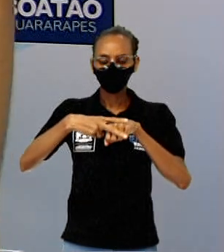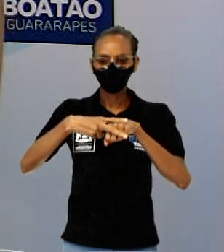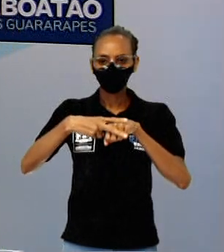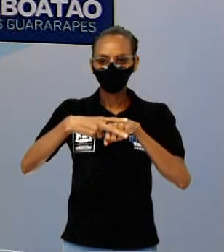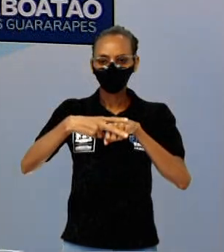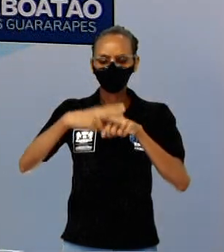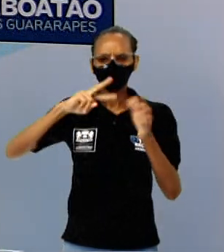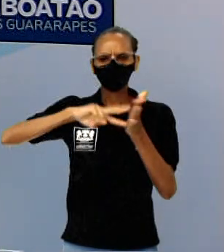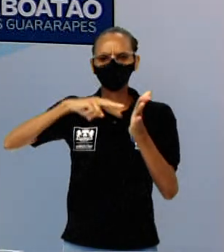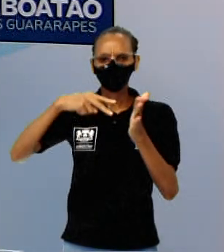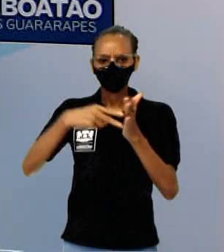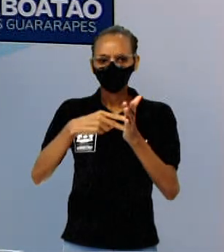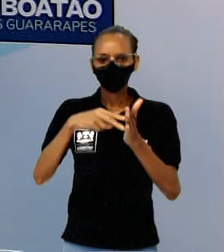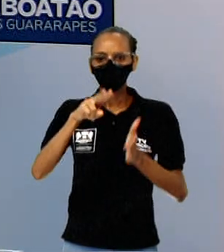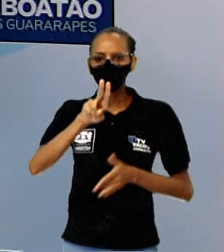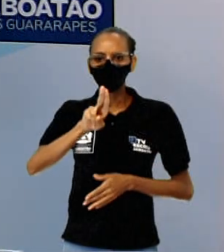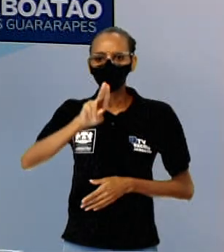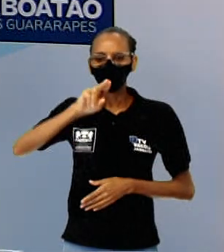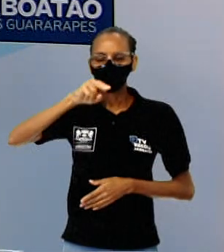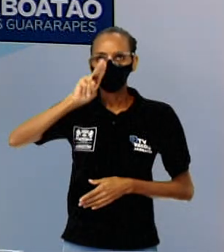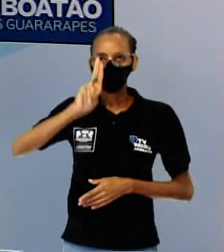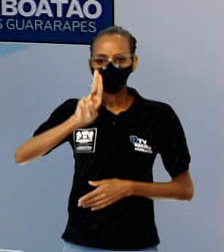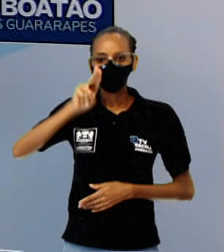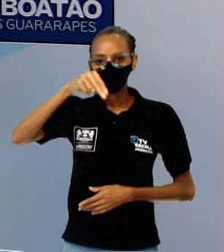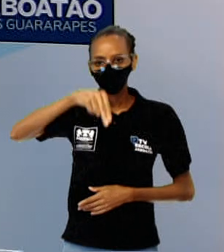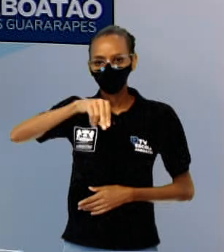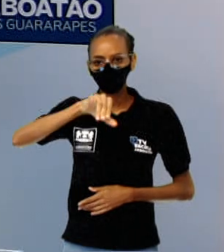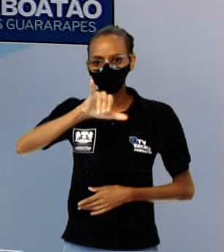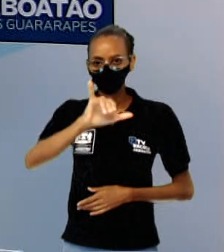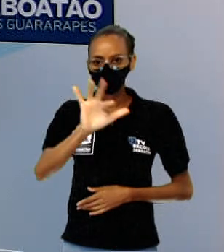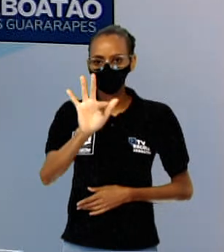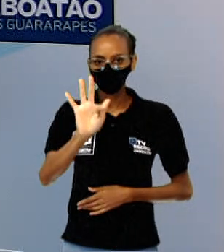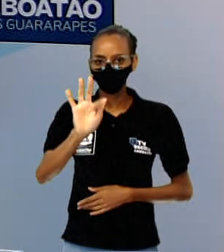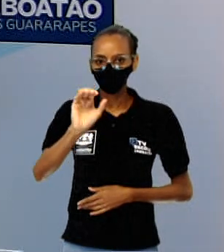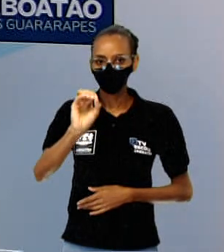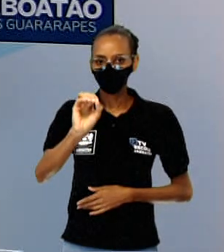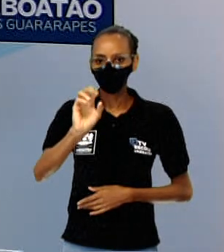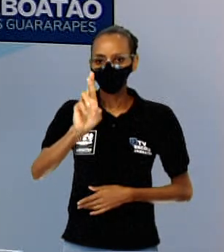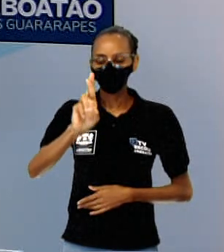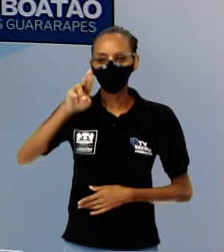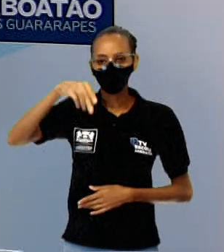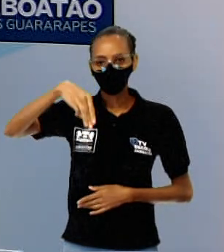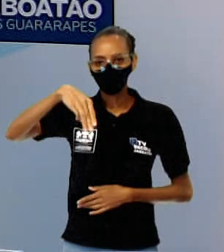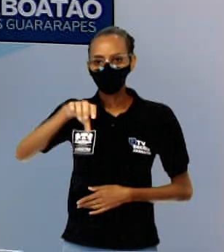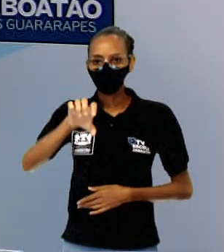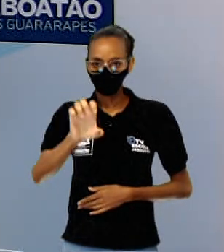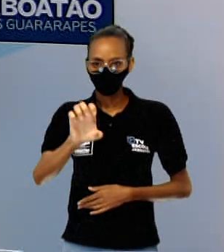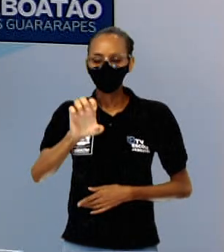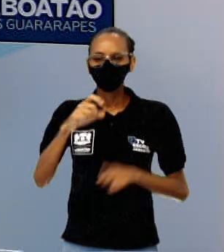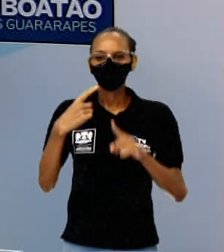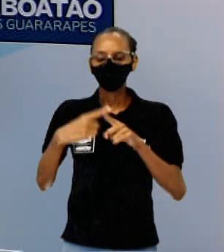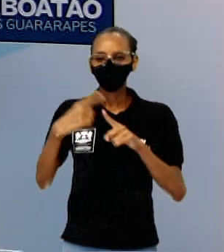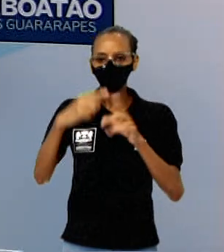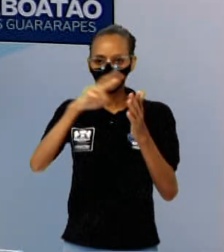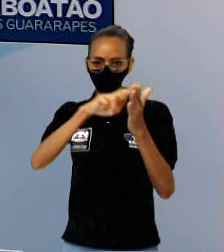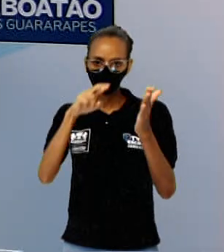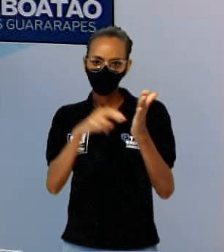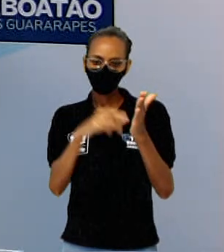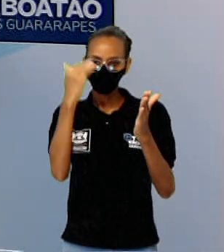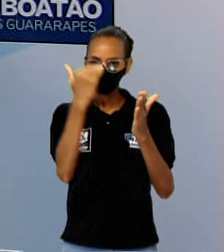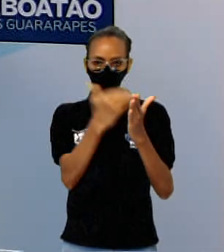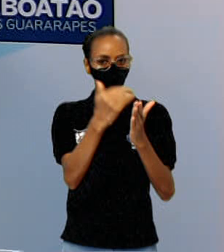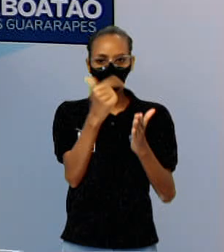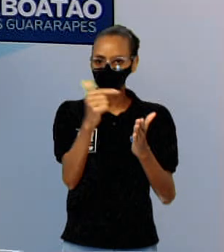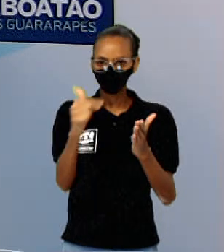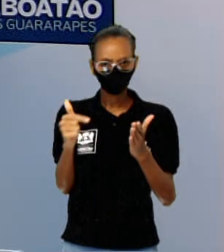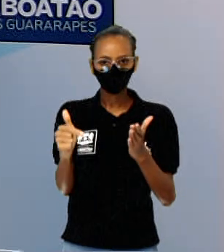uniforme. Por quê? É bom a gente pegar, já que eles não seguem nenhuma regra, a gente tentar dividi-los de alguma forma para